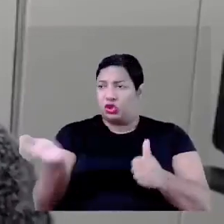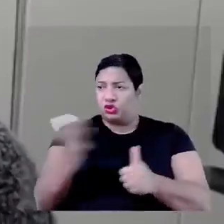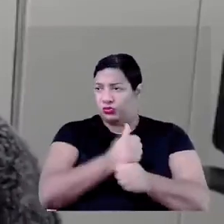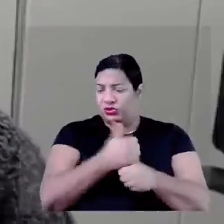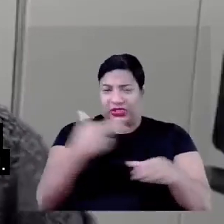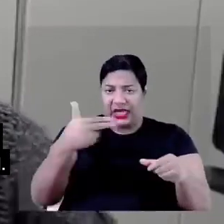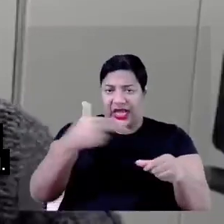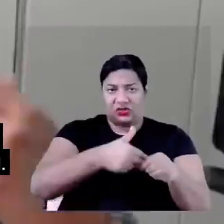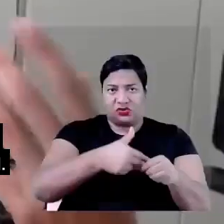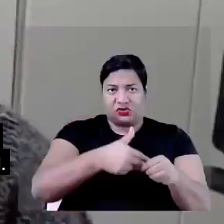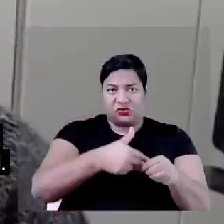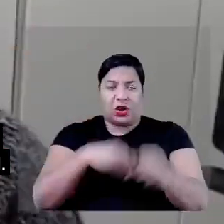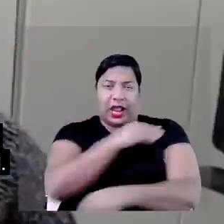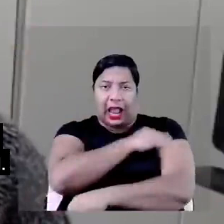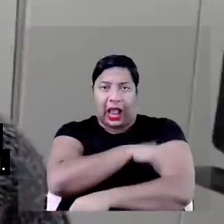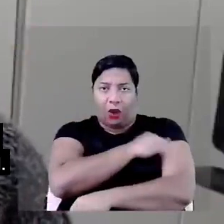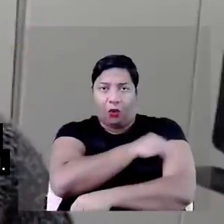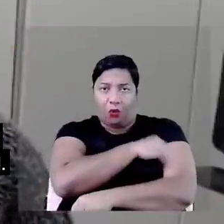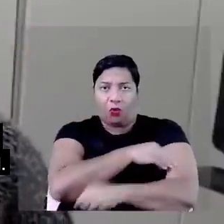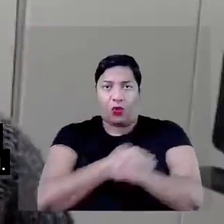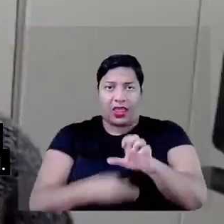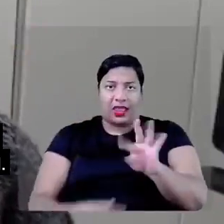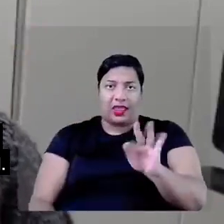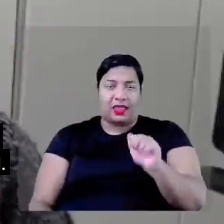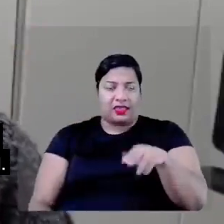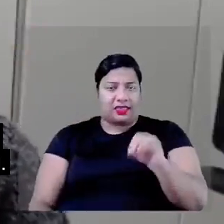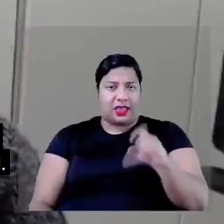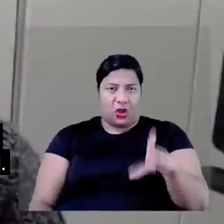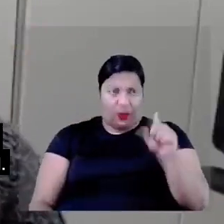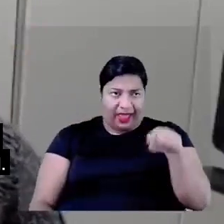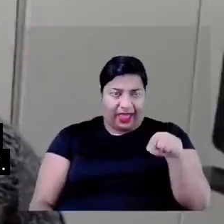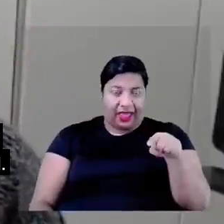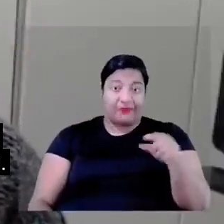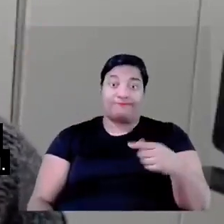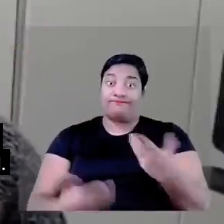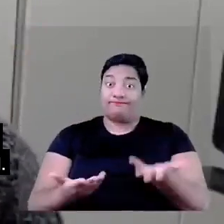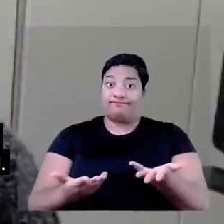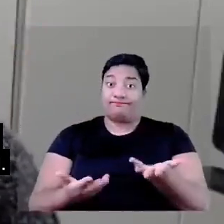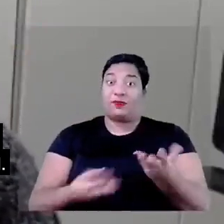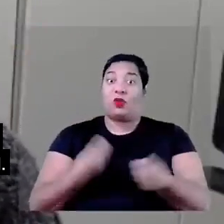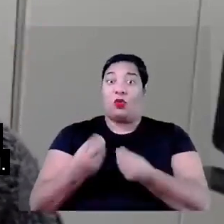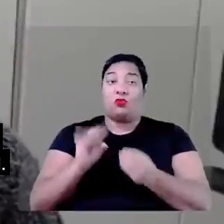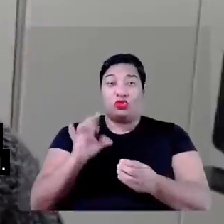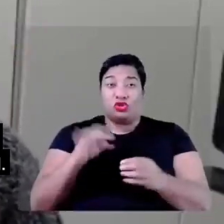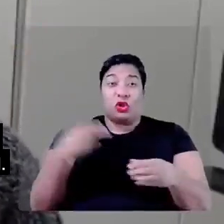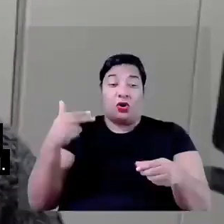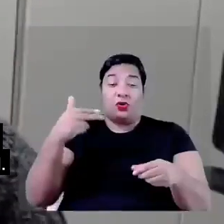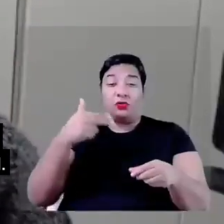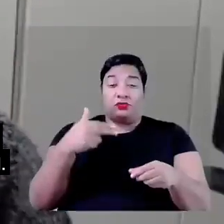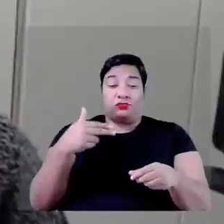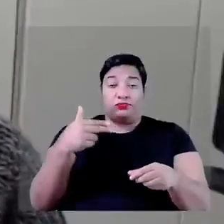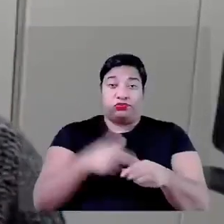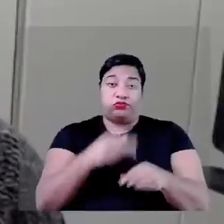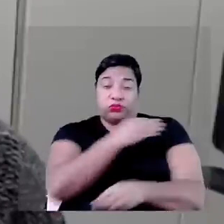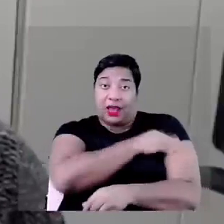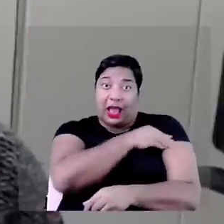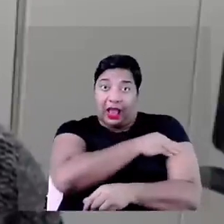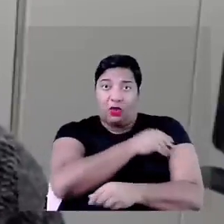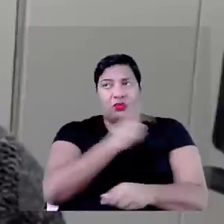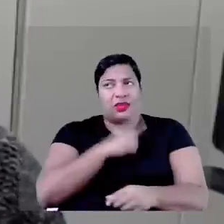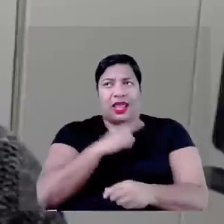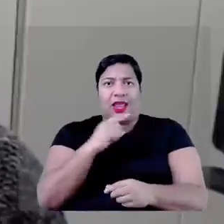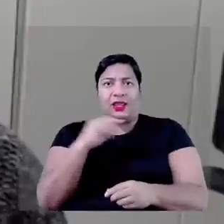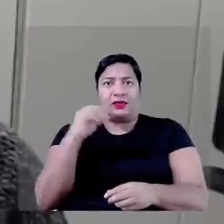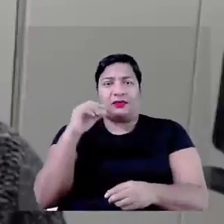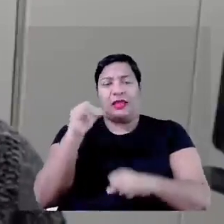por etanol, e aí as áreas enfrentam grandes resistências com relação ao uso do etanol, que é um combustível de fonte renovável. O Brasil é o